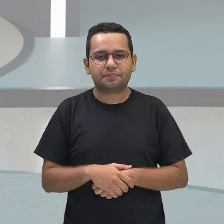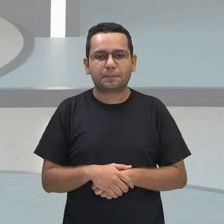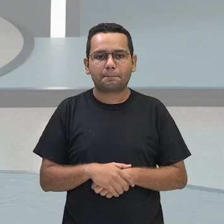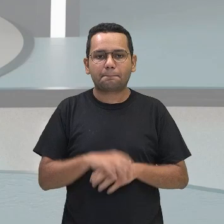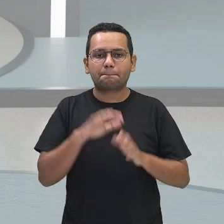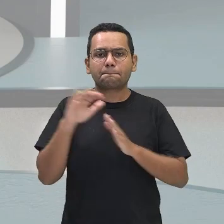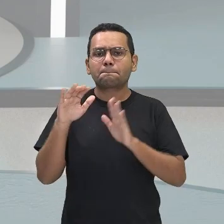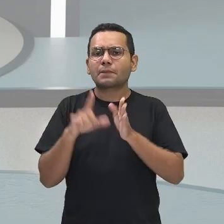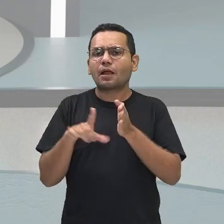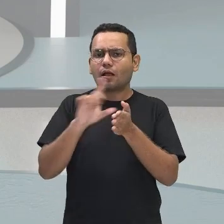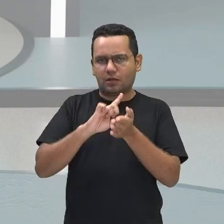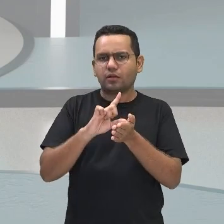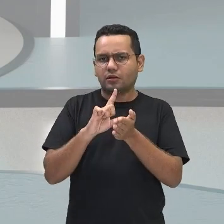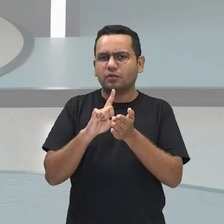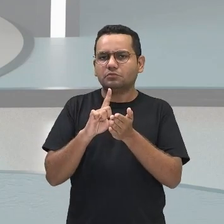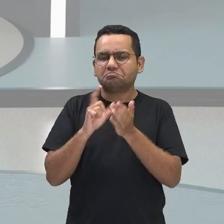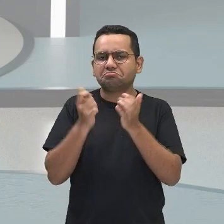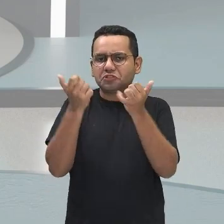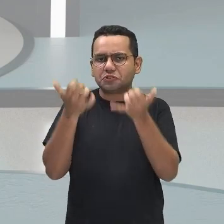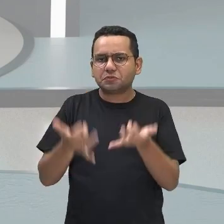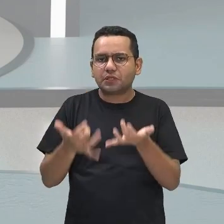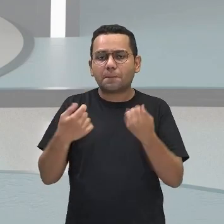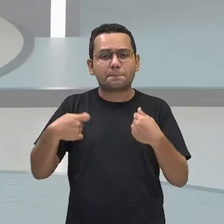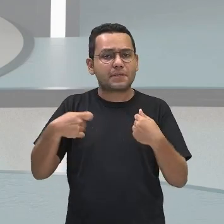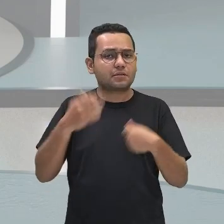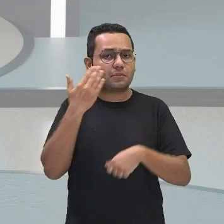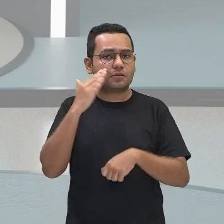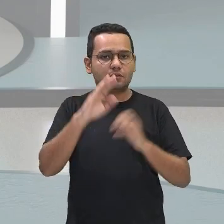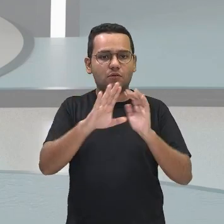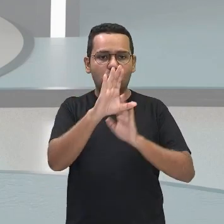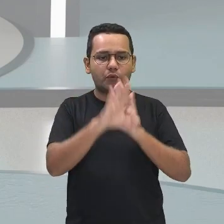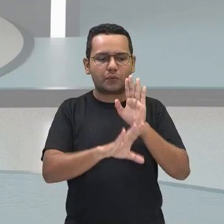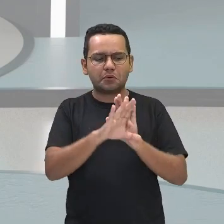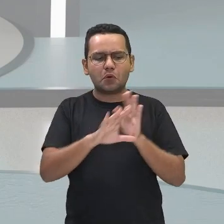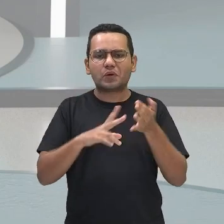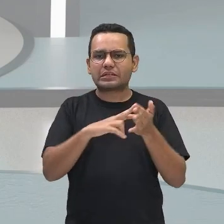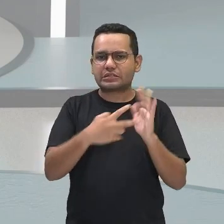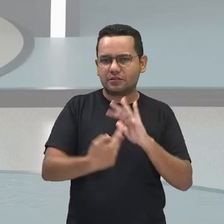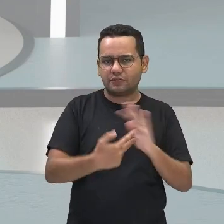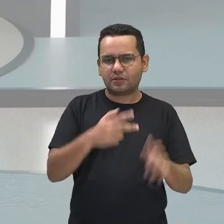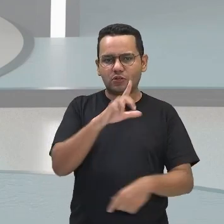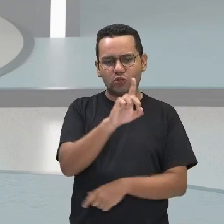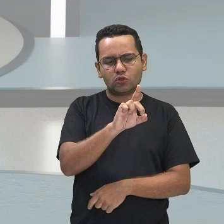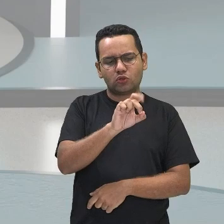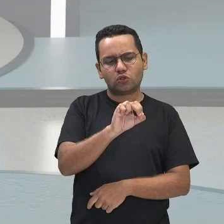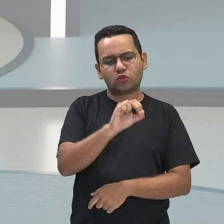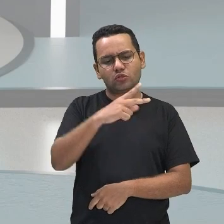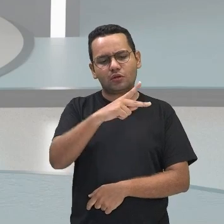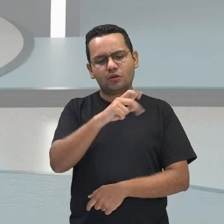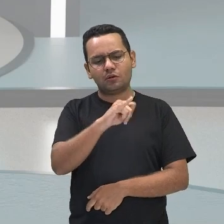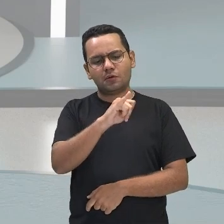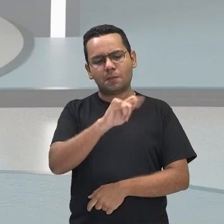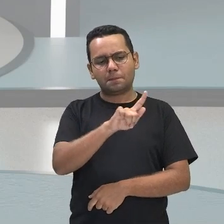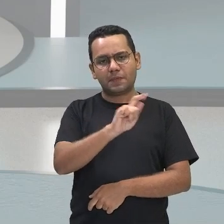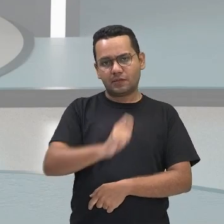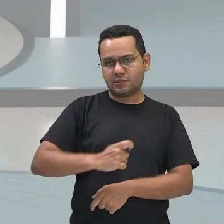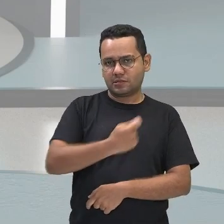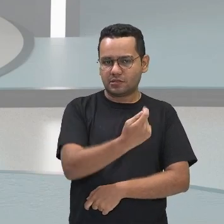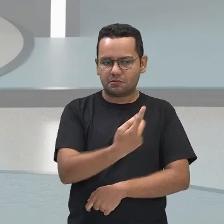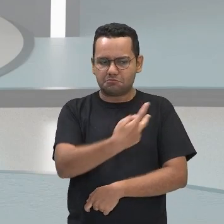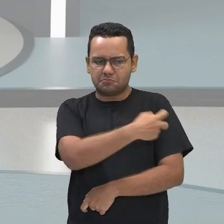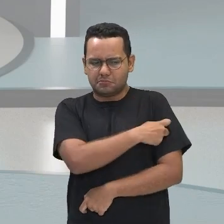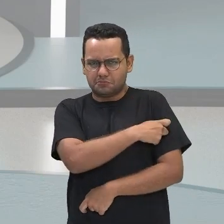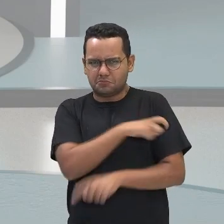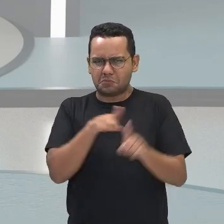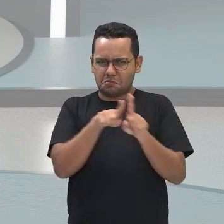nosso assunto, nós temos que entender aí o conceito, né, do que seria o doping. O que é doping, professor? É a mesma coisa que o